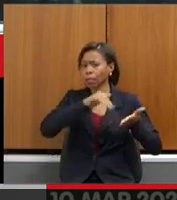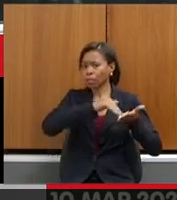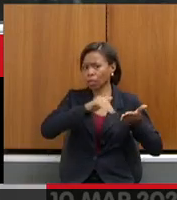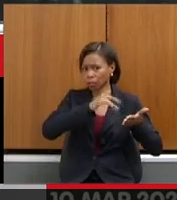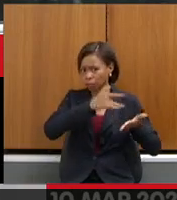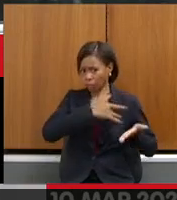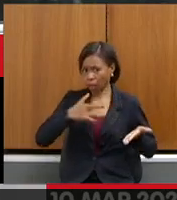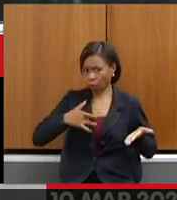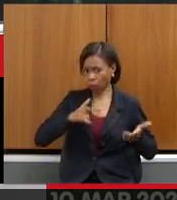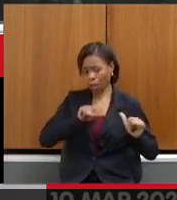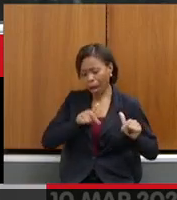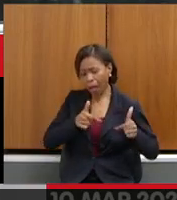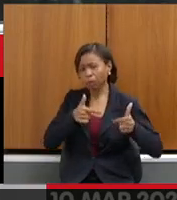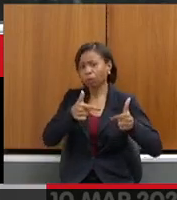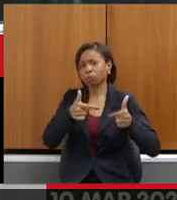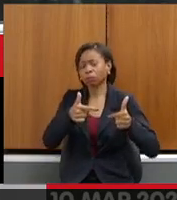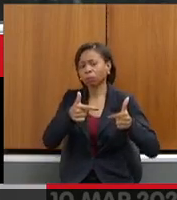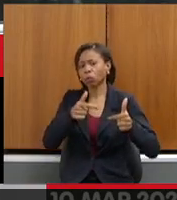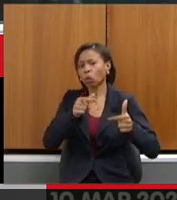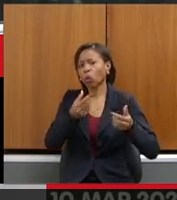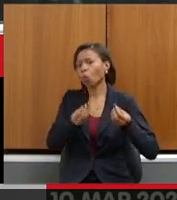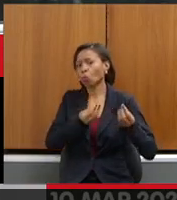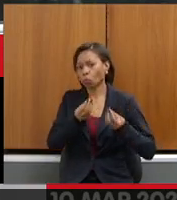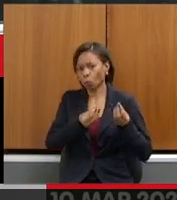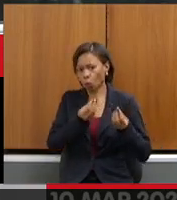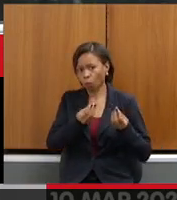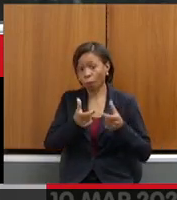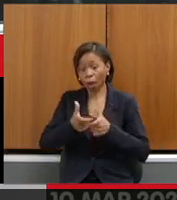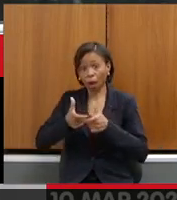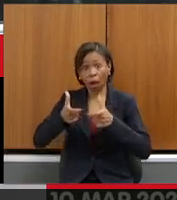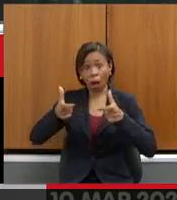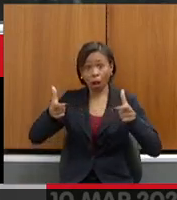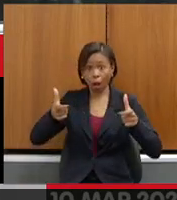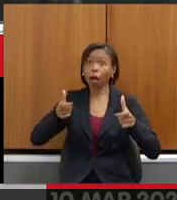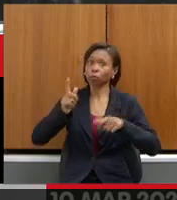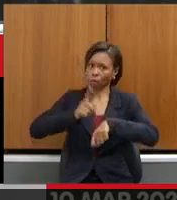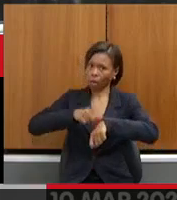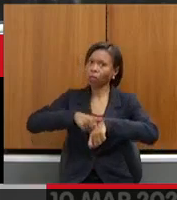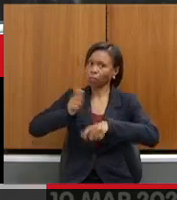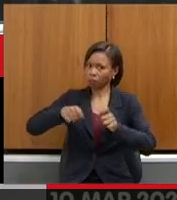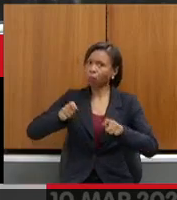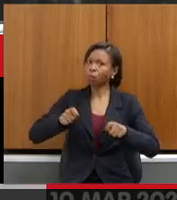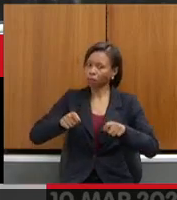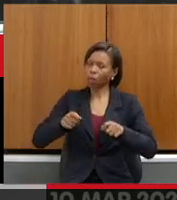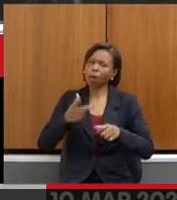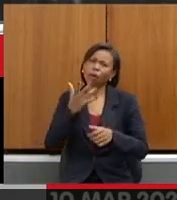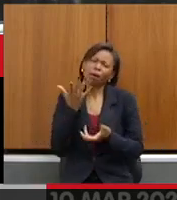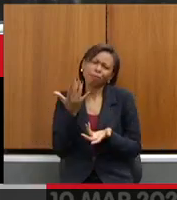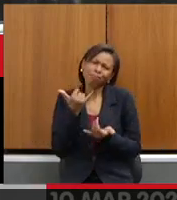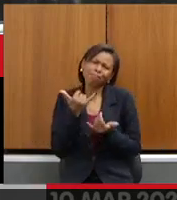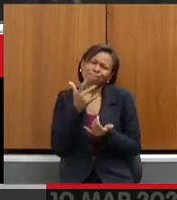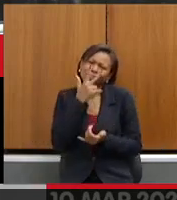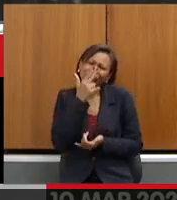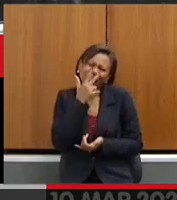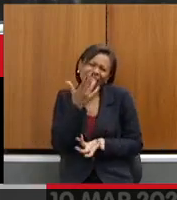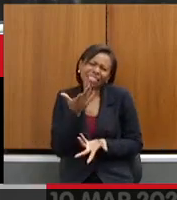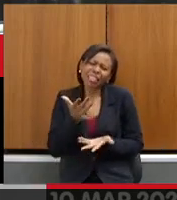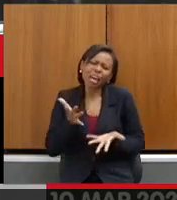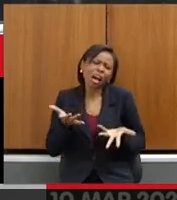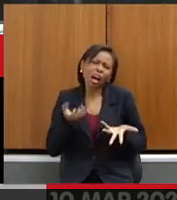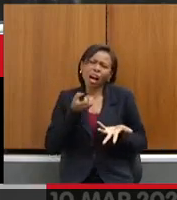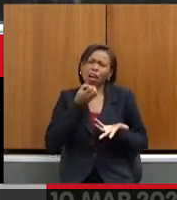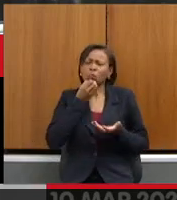de saúde para ampliar então esses leite no estado que ainda há tempo parece um pouco com todo respeito secretário um pouco